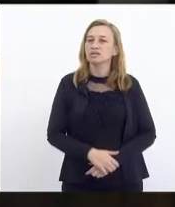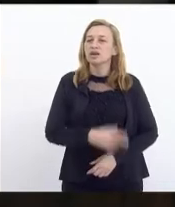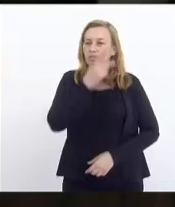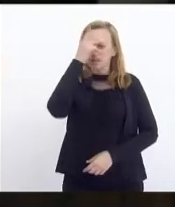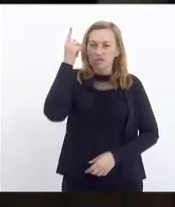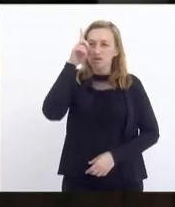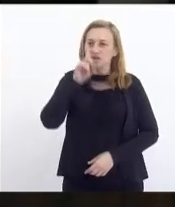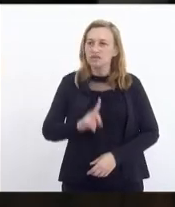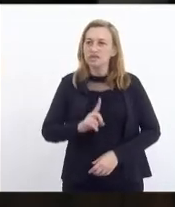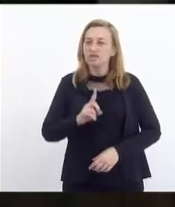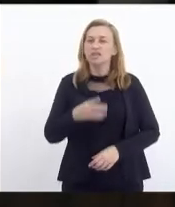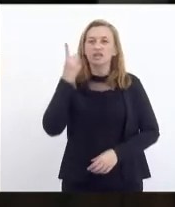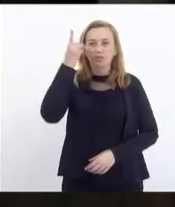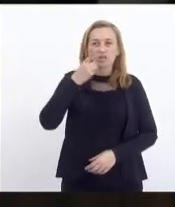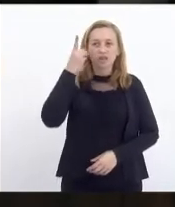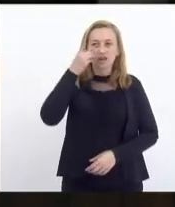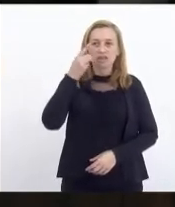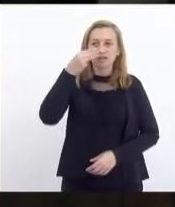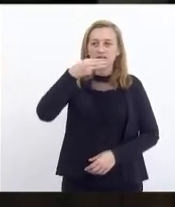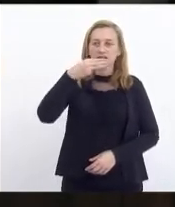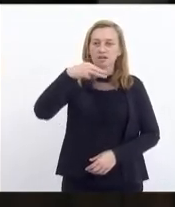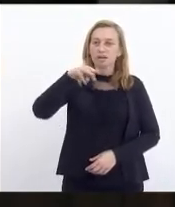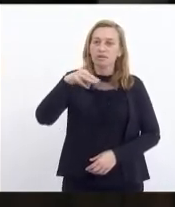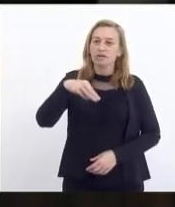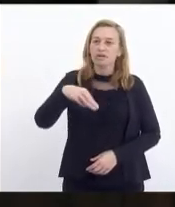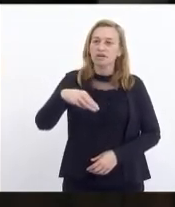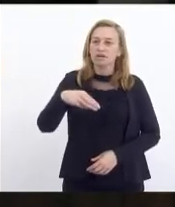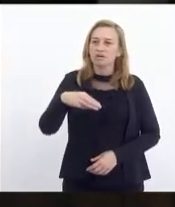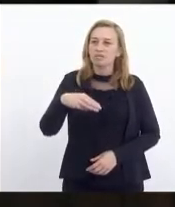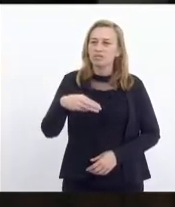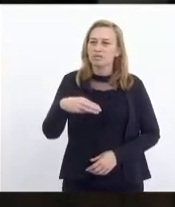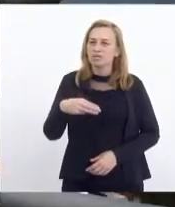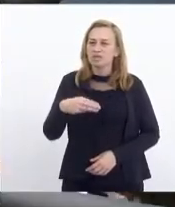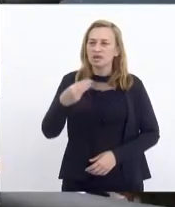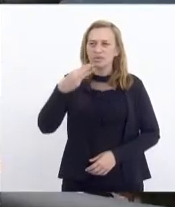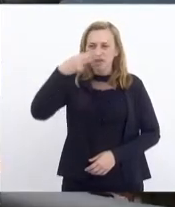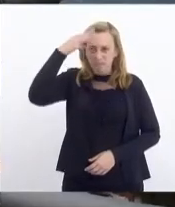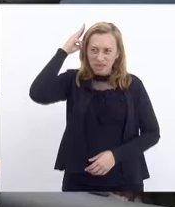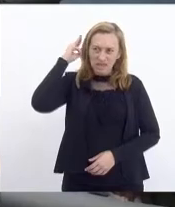Pessoa com Deficiência, deputado Marcelo Cabeleireiro.